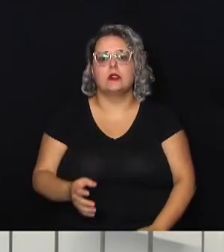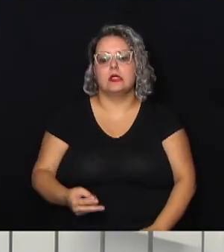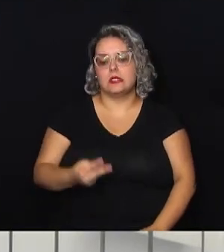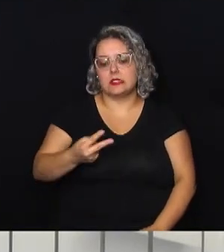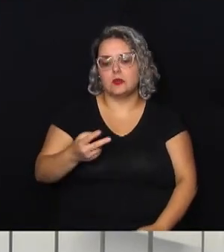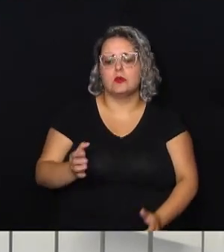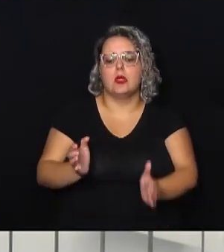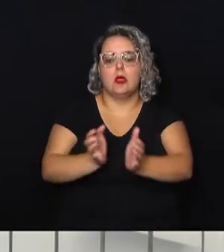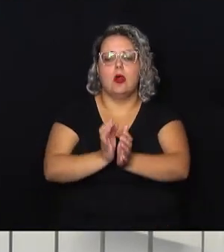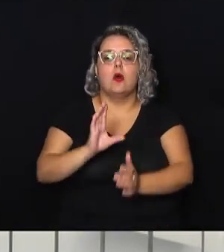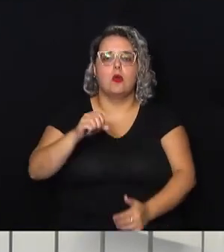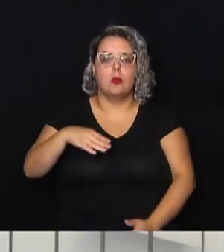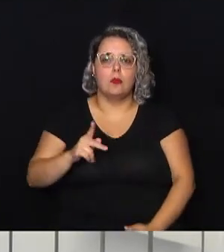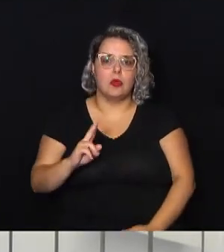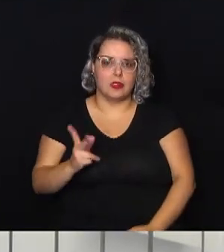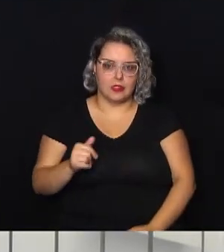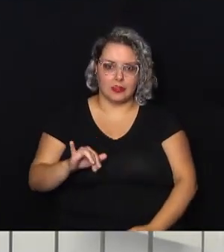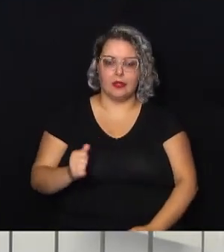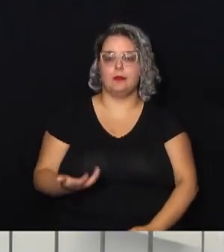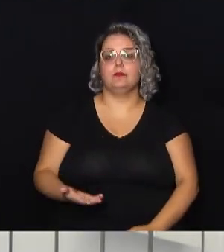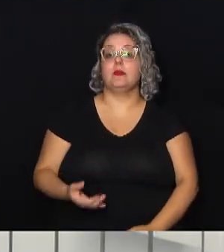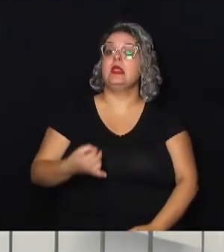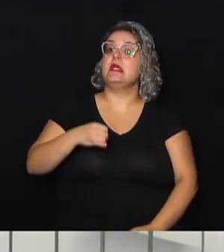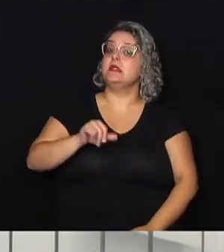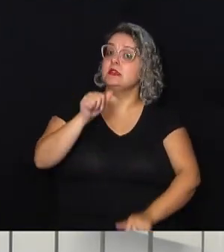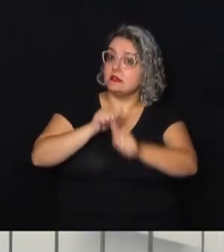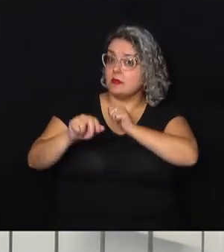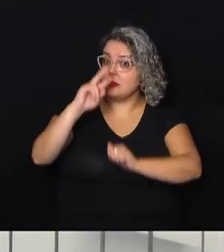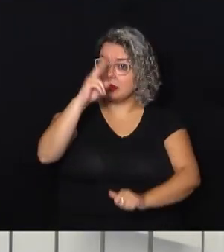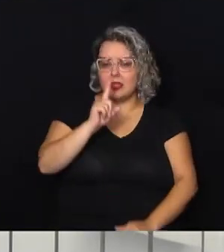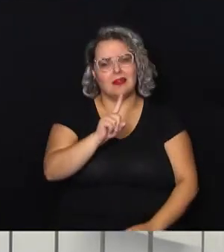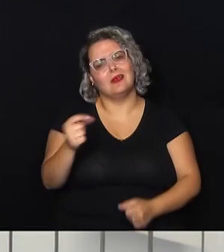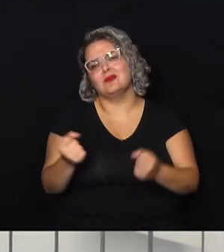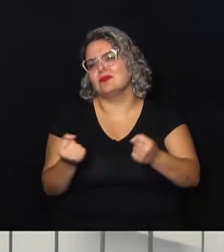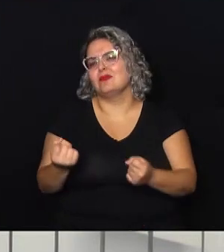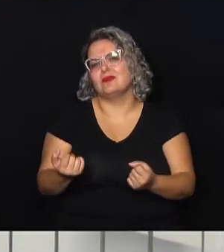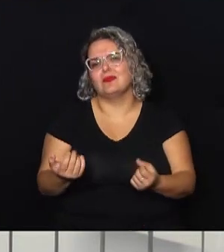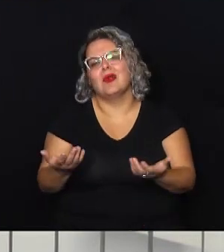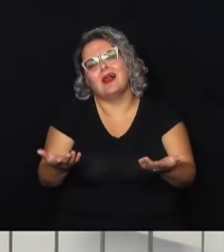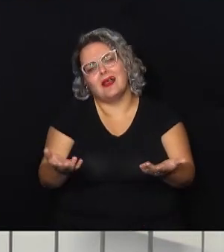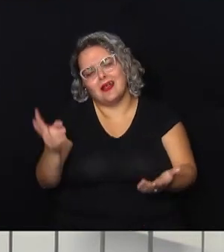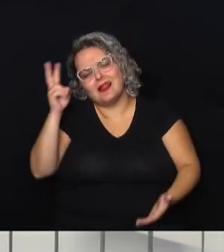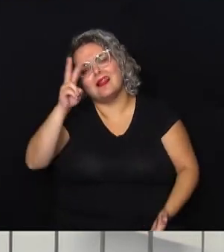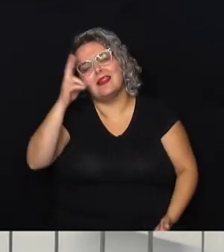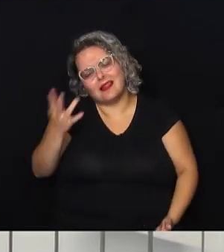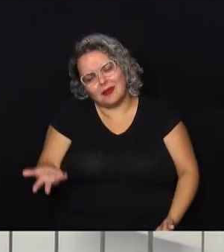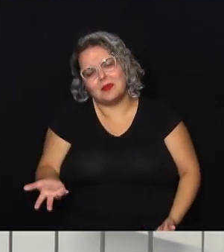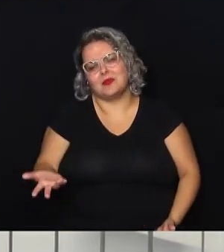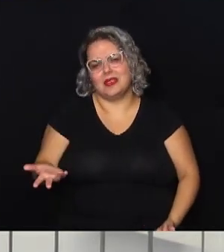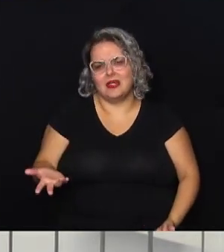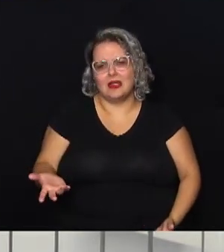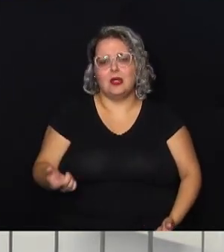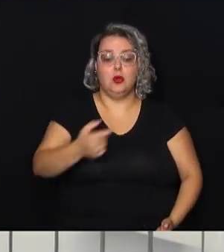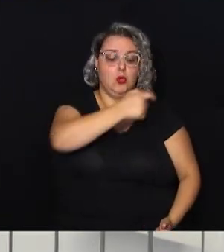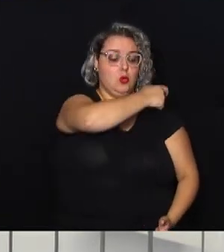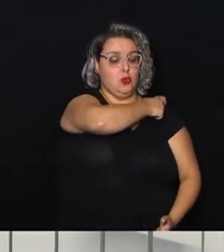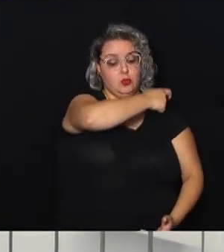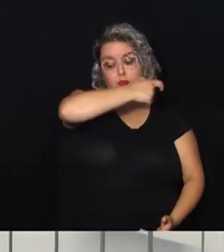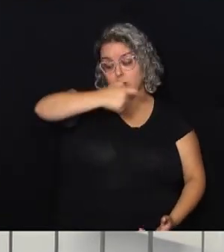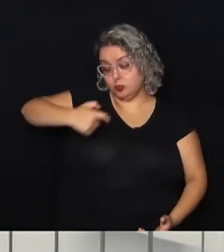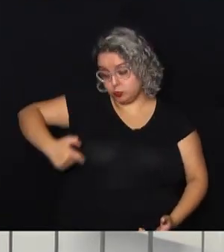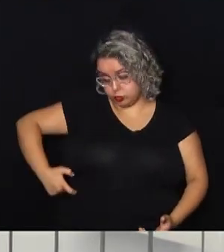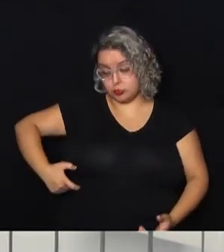muito importante, né? Então, se beber, não dirija, não custa nada a gente relembrar aqui. A utilização do cinto de